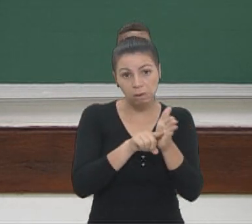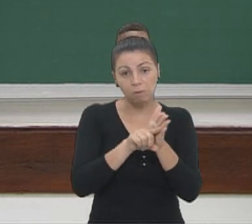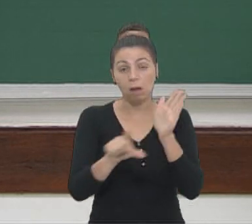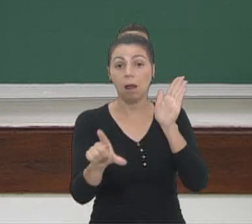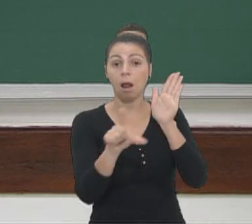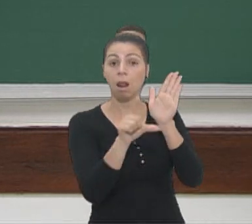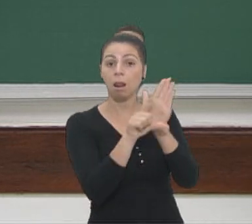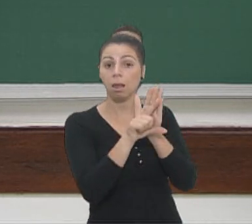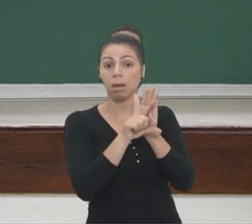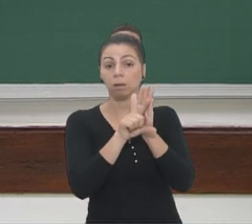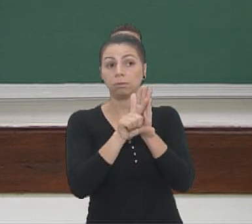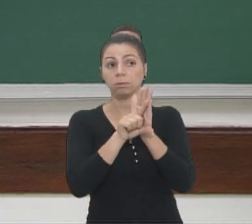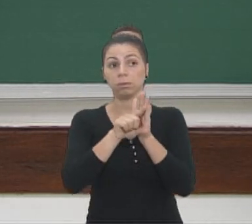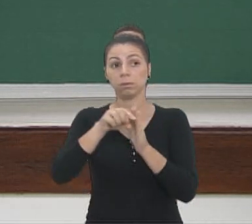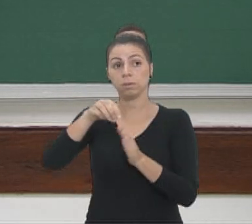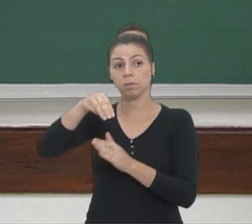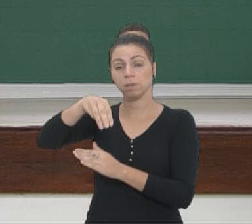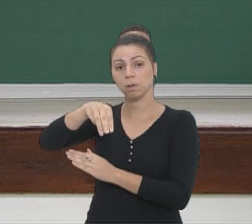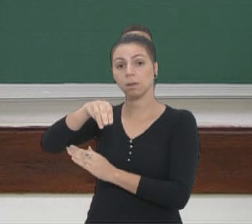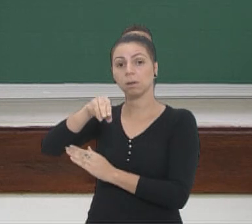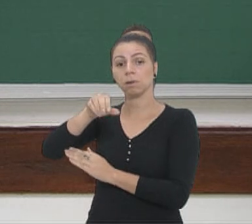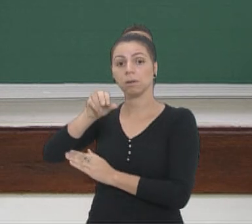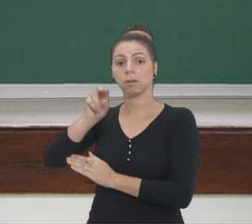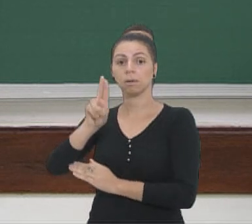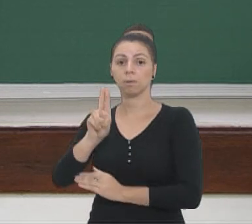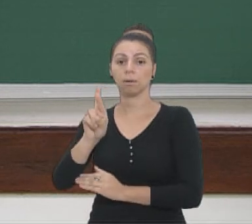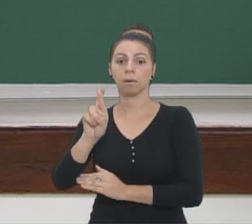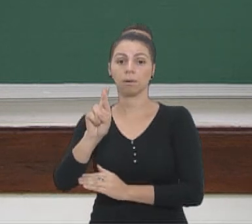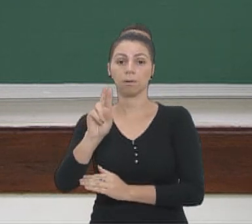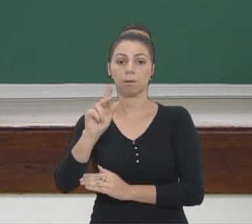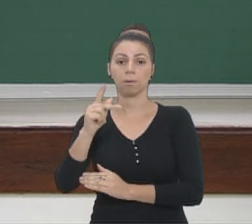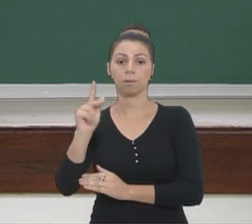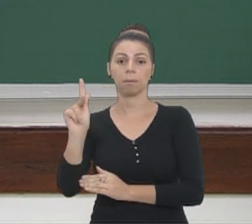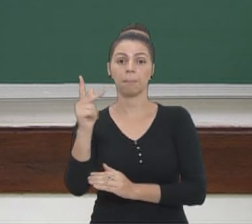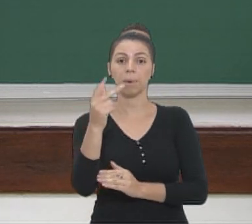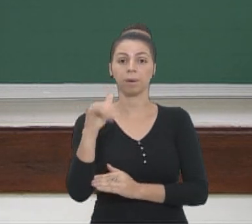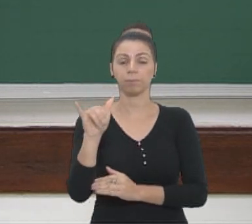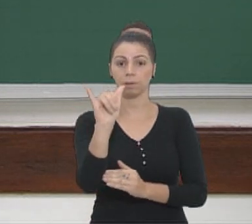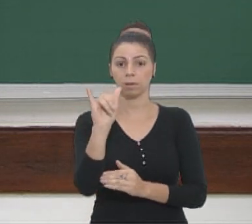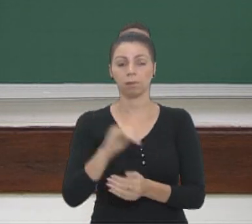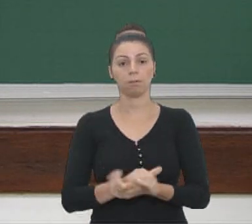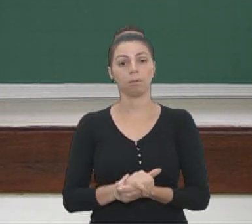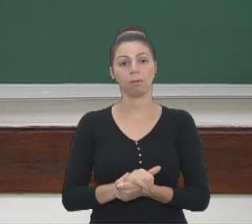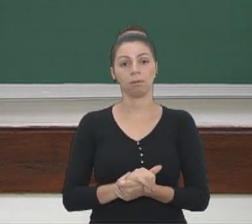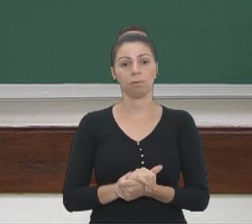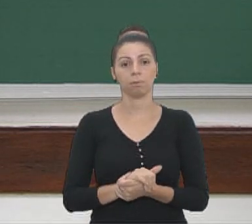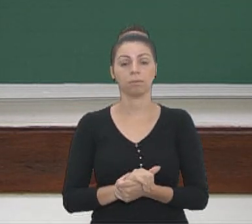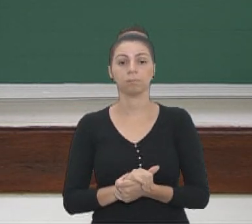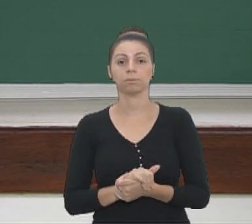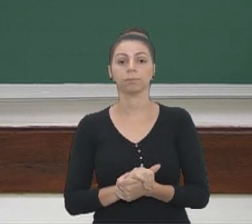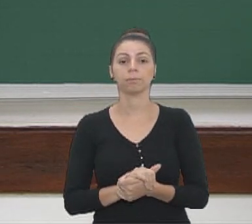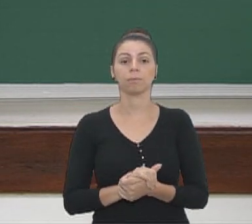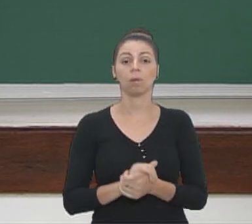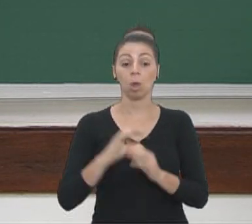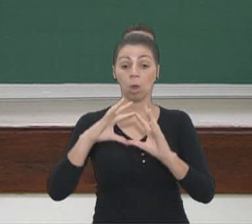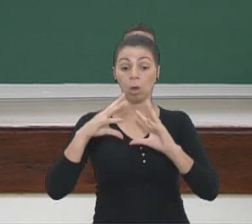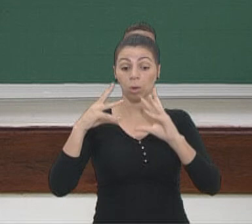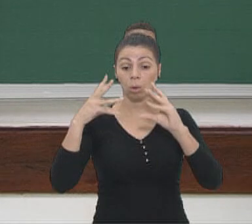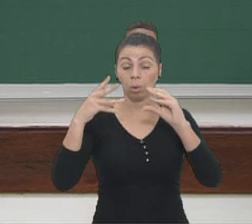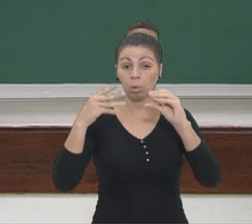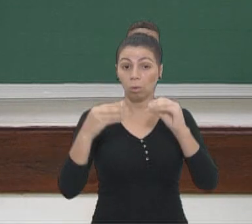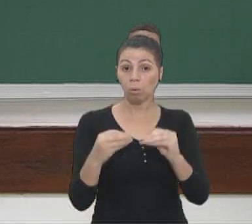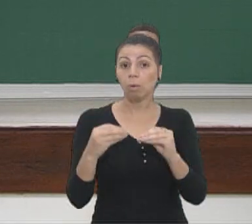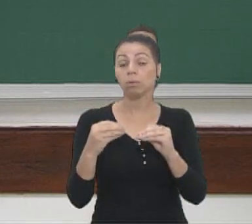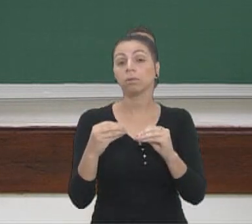o que a gente vai entender dessa perguntinha aqui que eu trouxe? Nem todas as leis de Murphy são